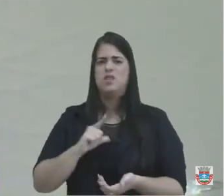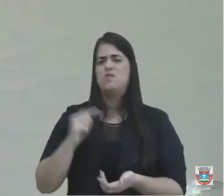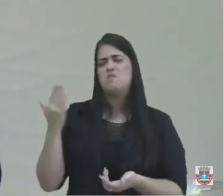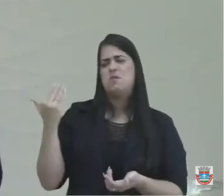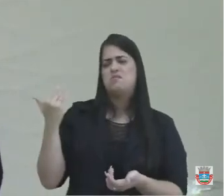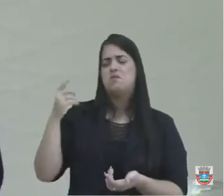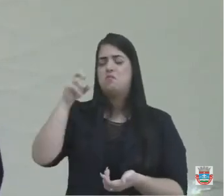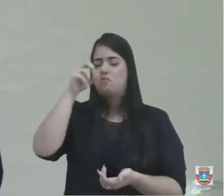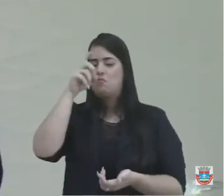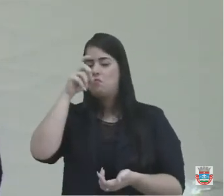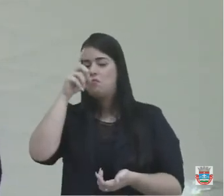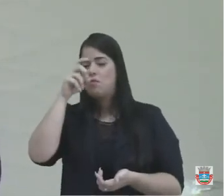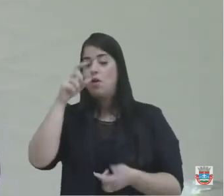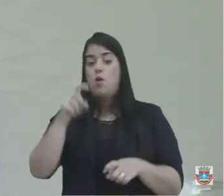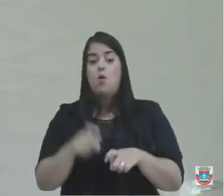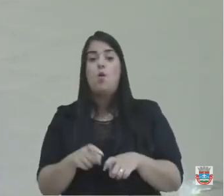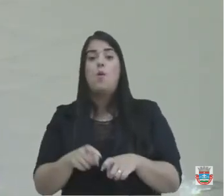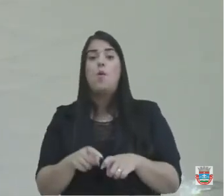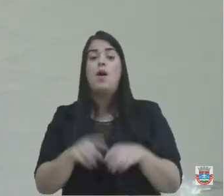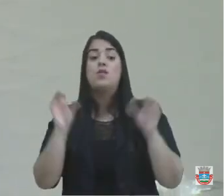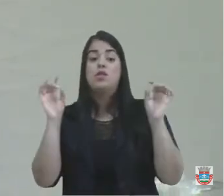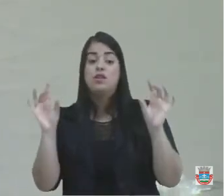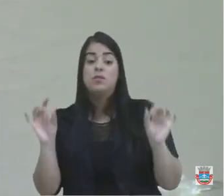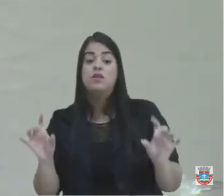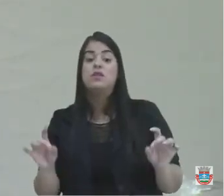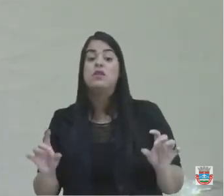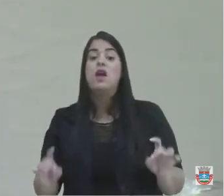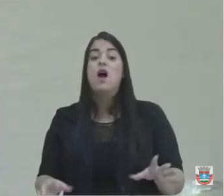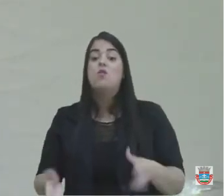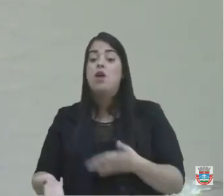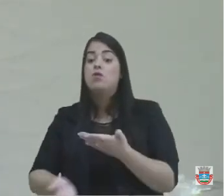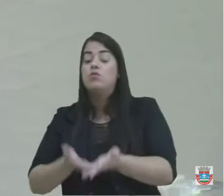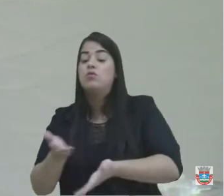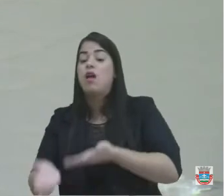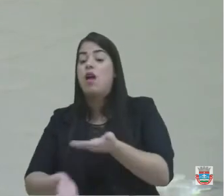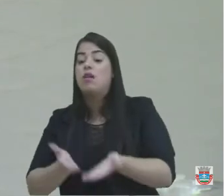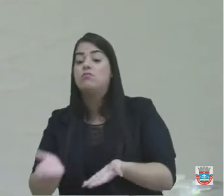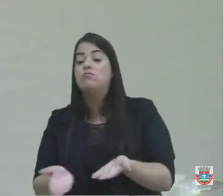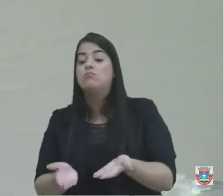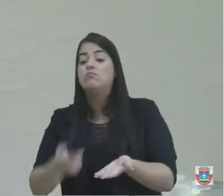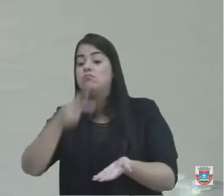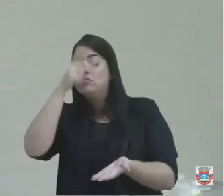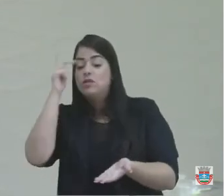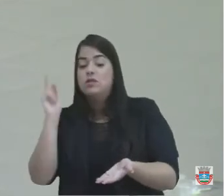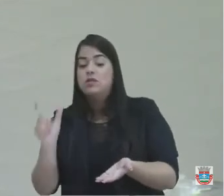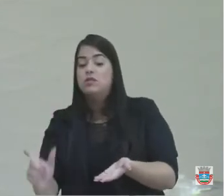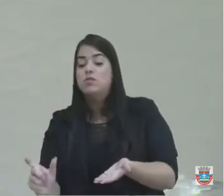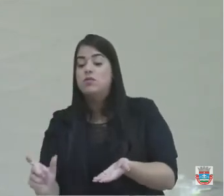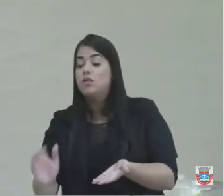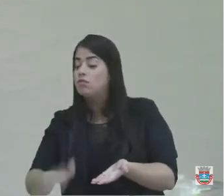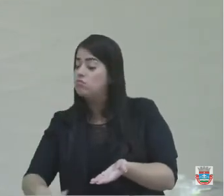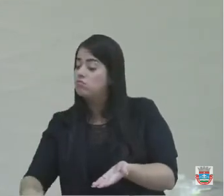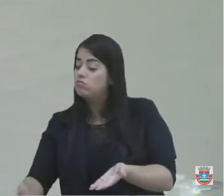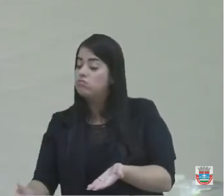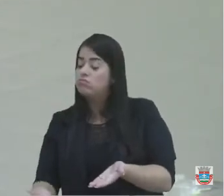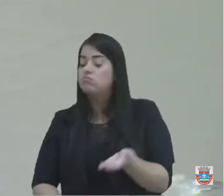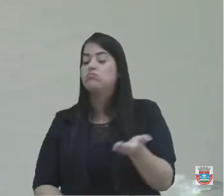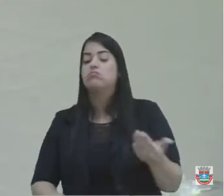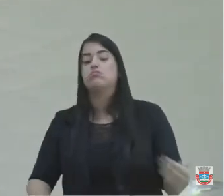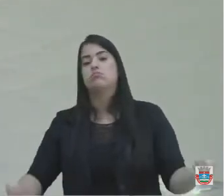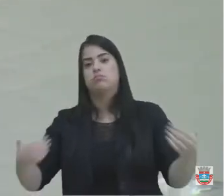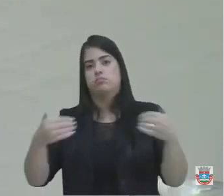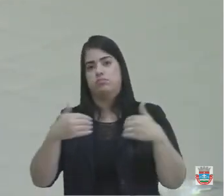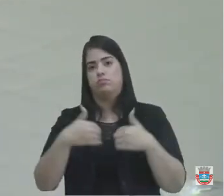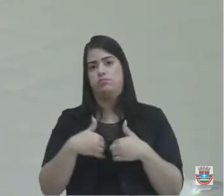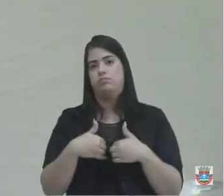médicos atendiam aqui não é para fazer as estações para fazer as obturações das